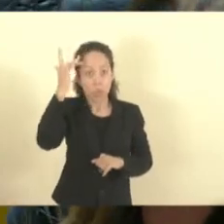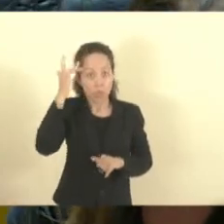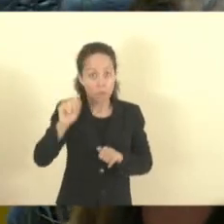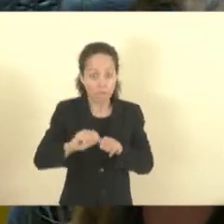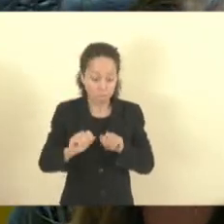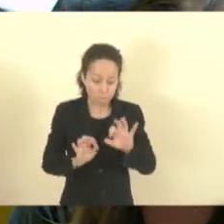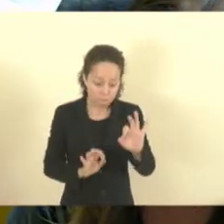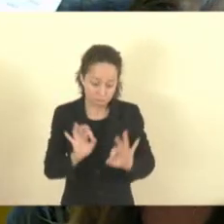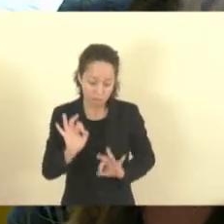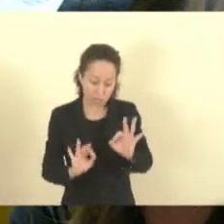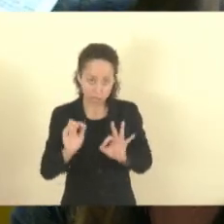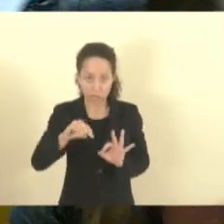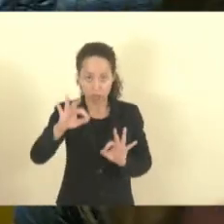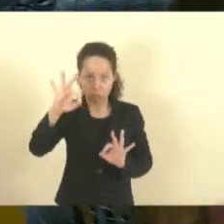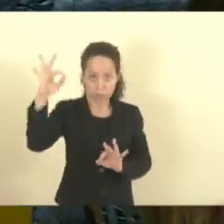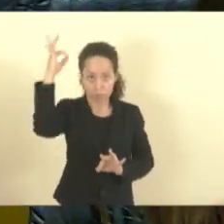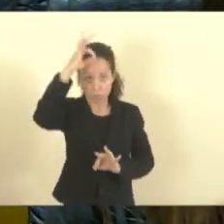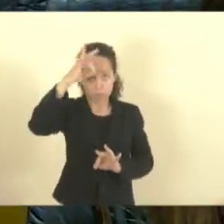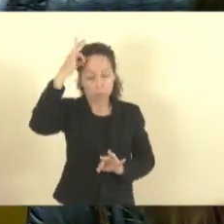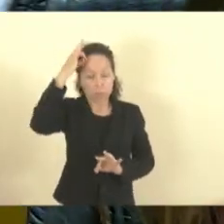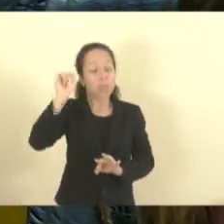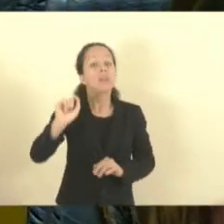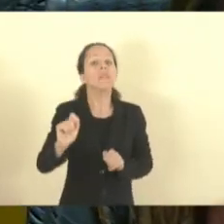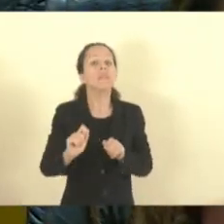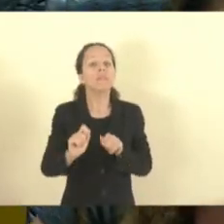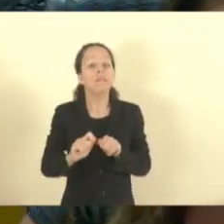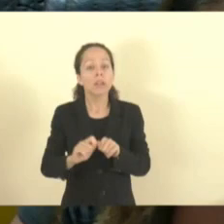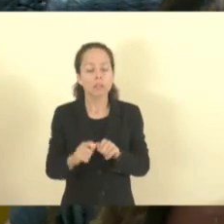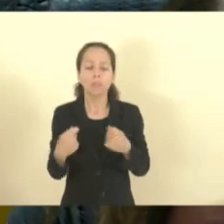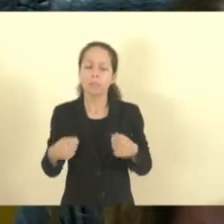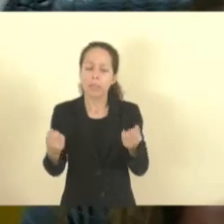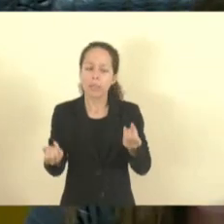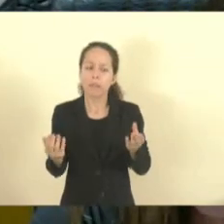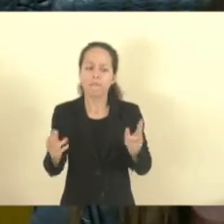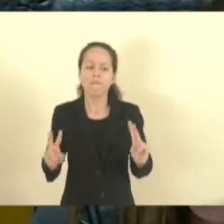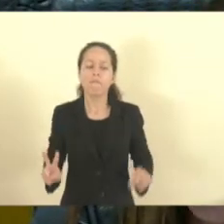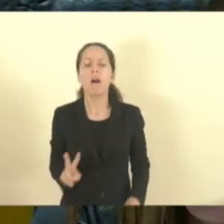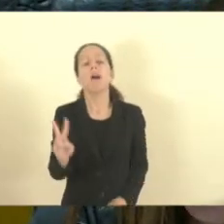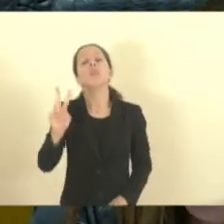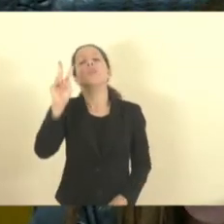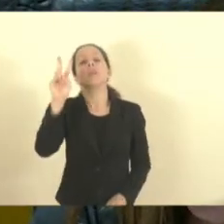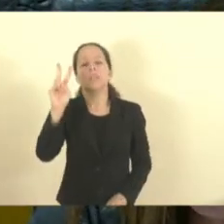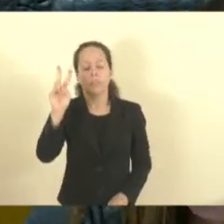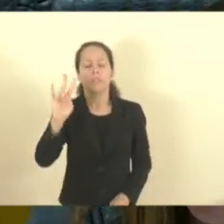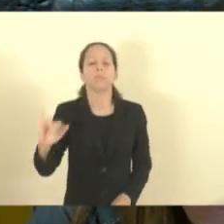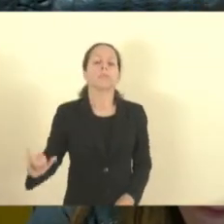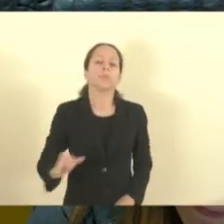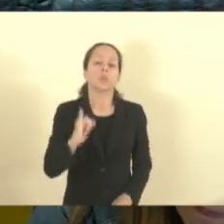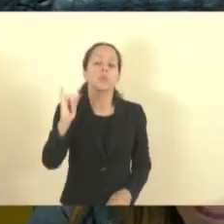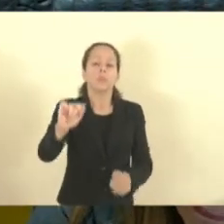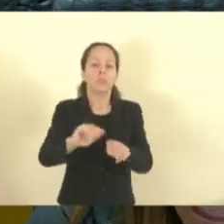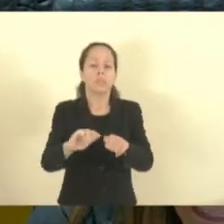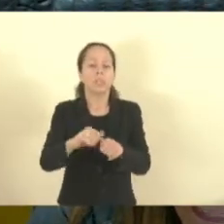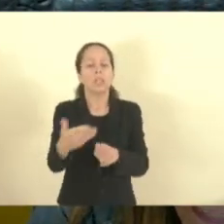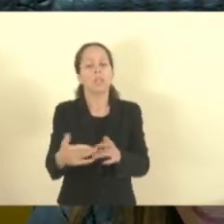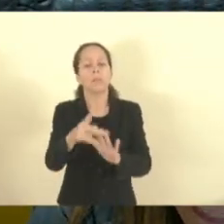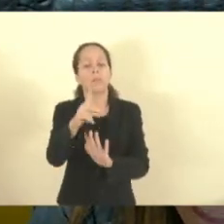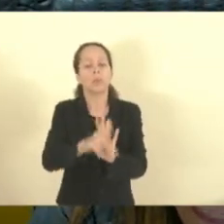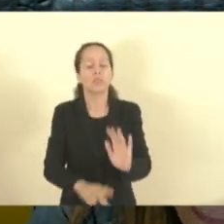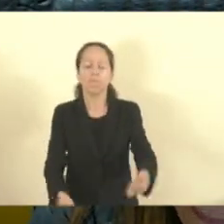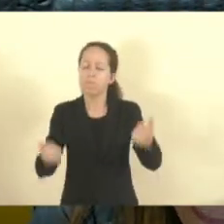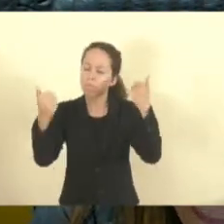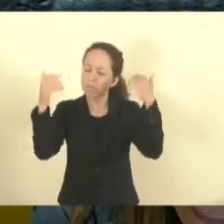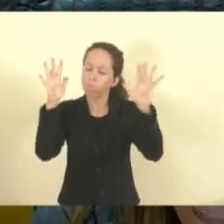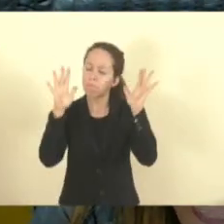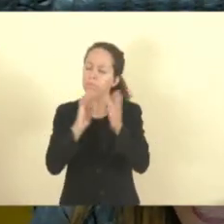produz leite, sempre eu debato aqui, quem produz tem que ter valor. Aqui está dando valor quem produz, quem trabalha. Muito importante, tá, de parabéns esse projeto,